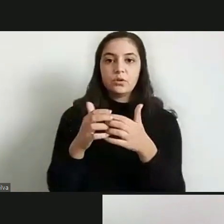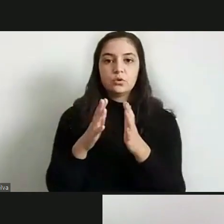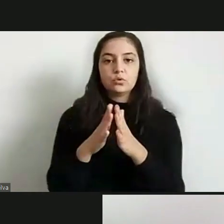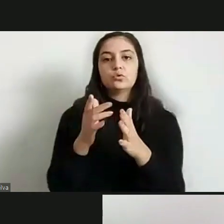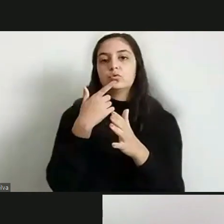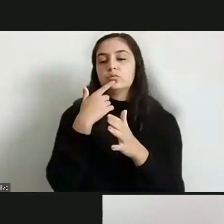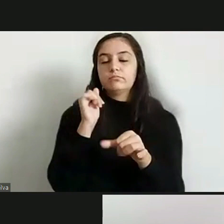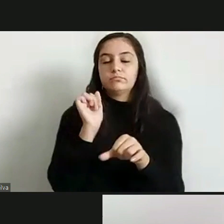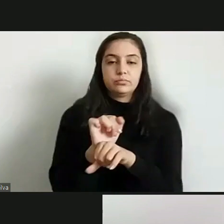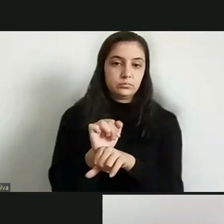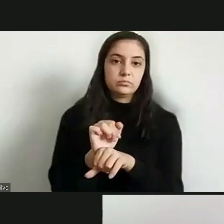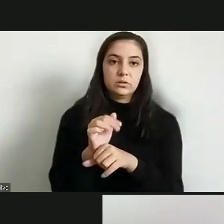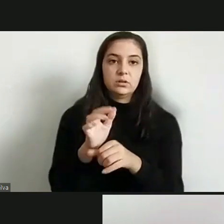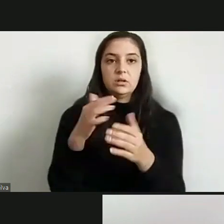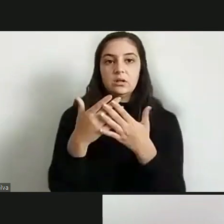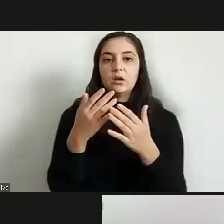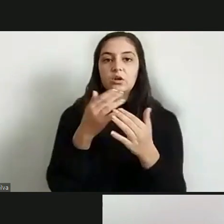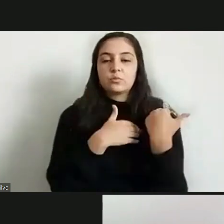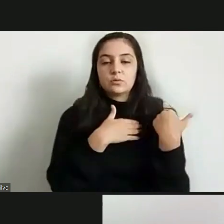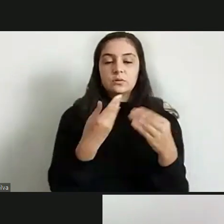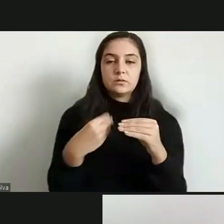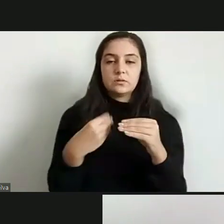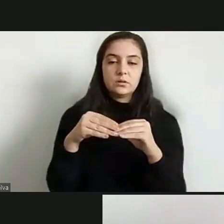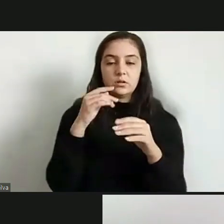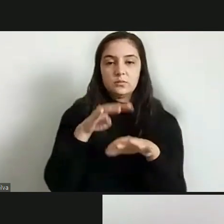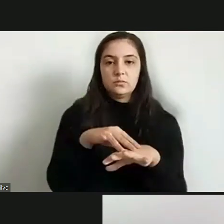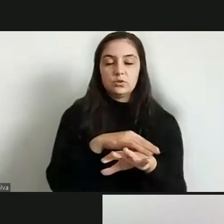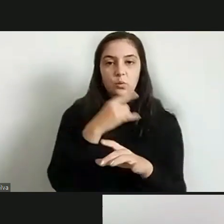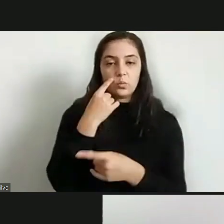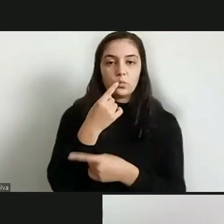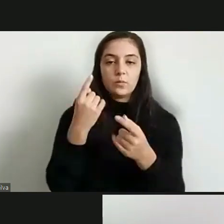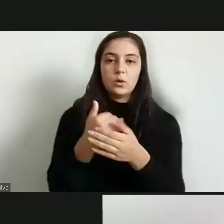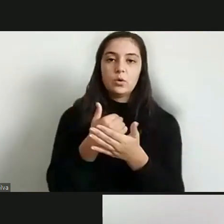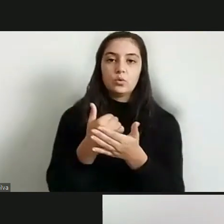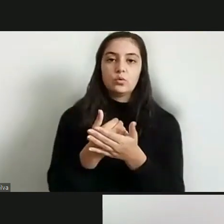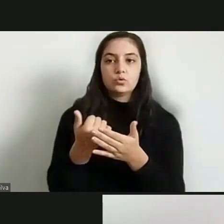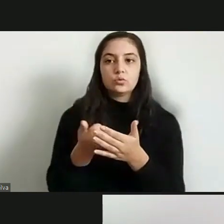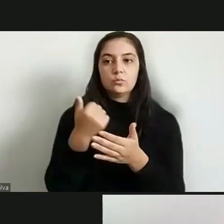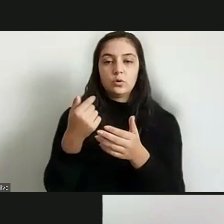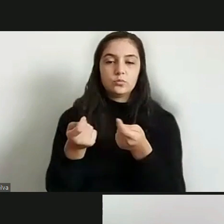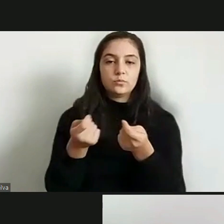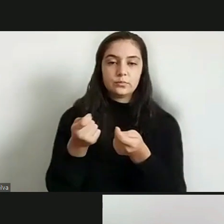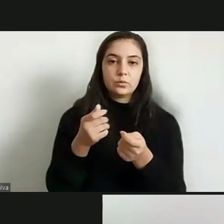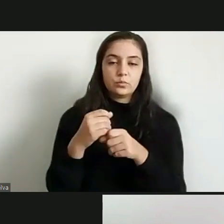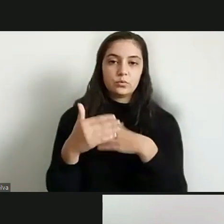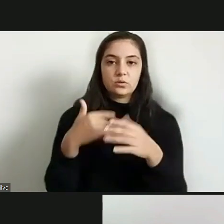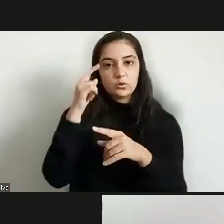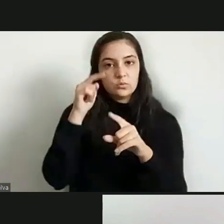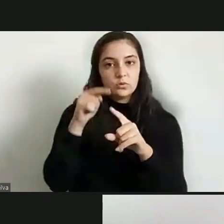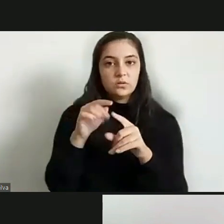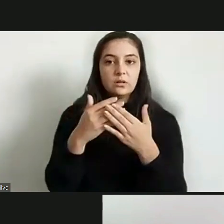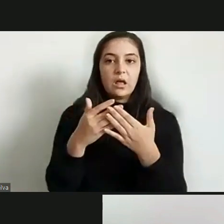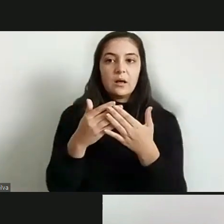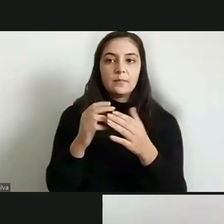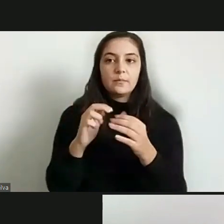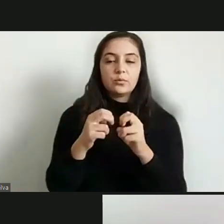e daí a responsabilidade acrescida da administração pública, que tem recursos para gerir o melhor possível estes processos para não haver